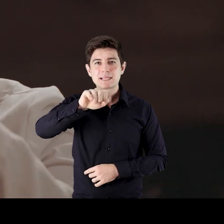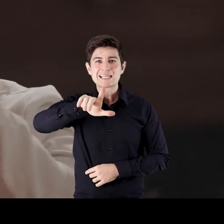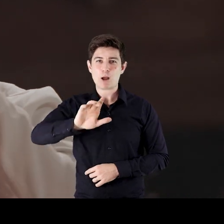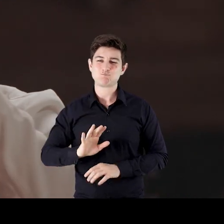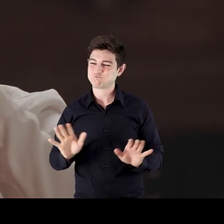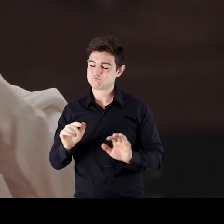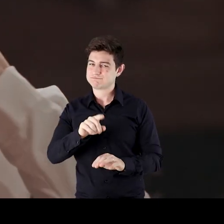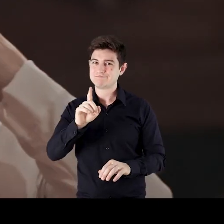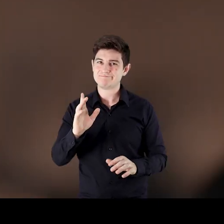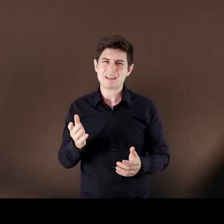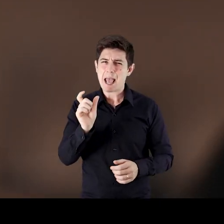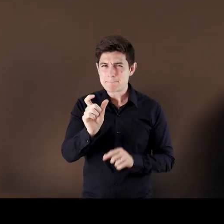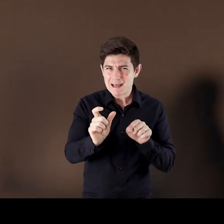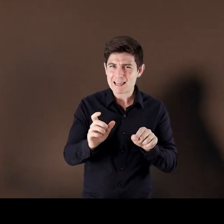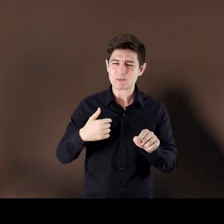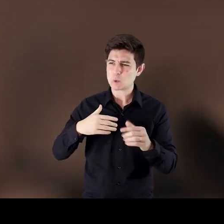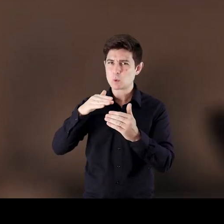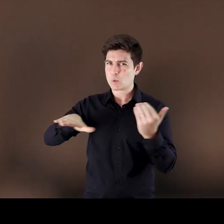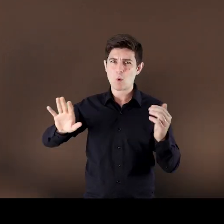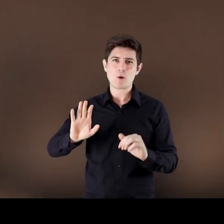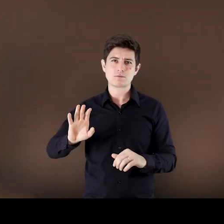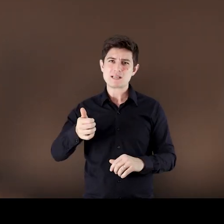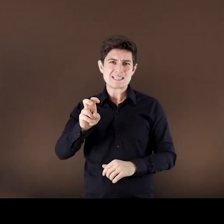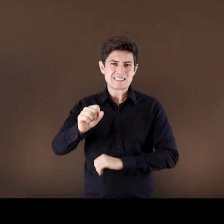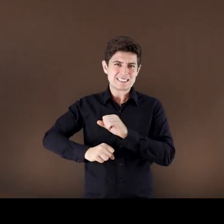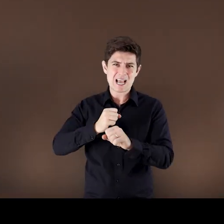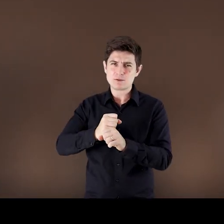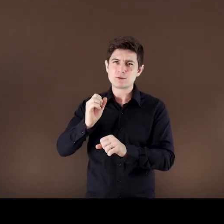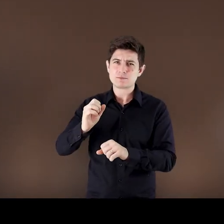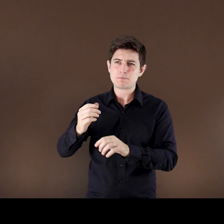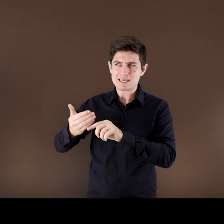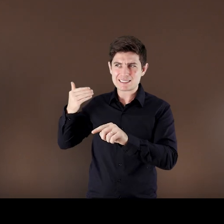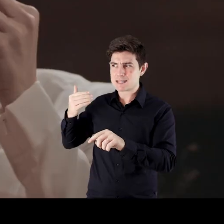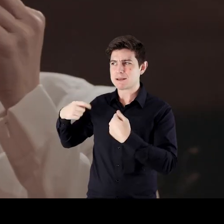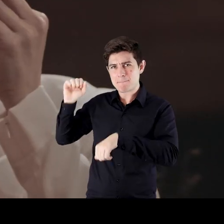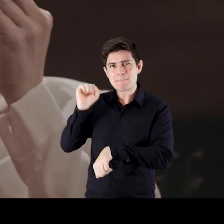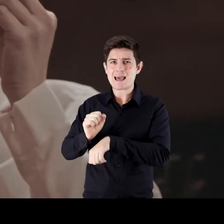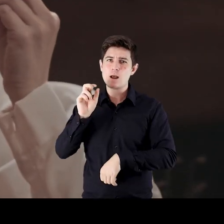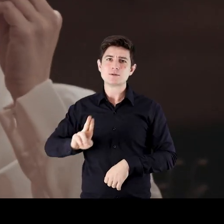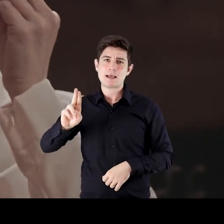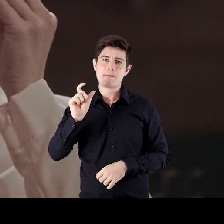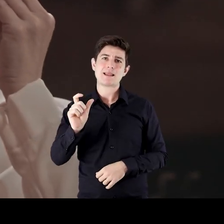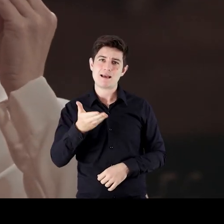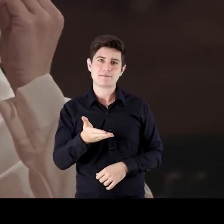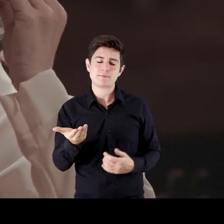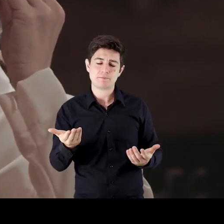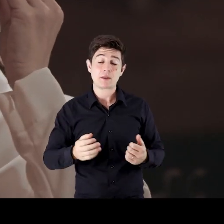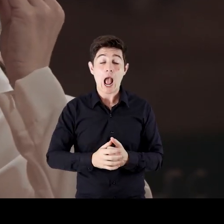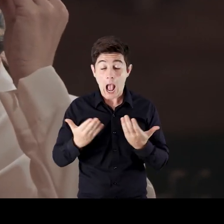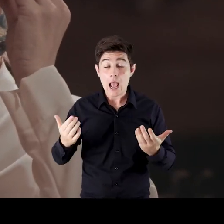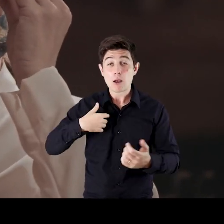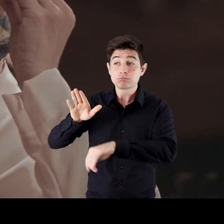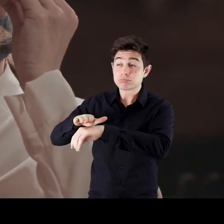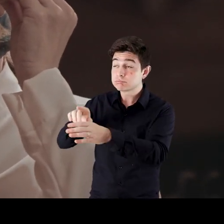que deveria estar em desuso há mais ou menos uns 15 anos. Eu fui falar com o professor para perguntar